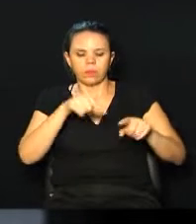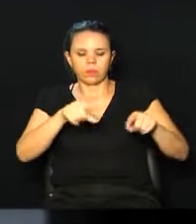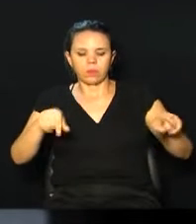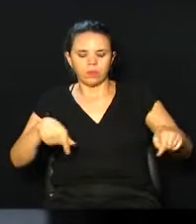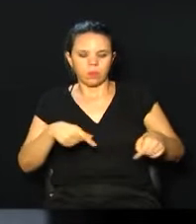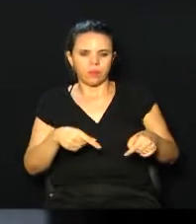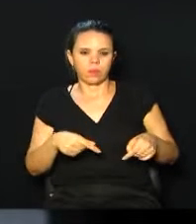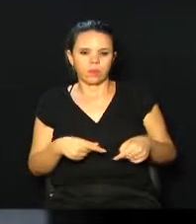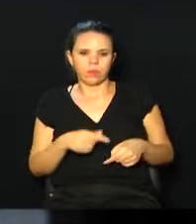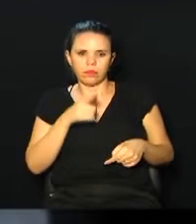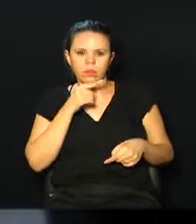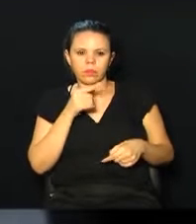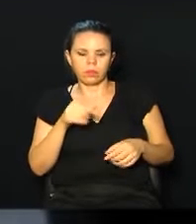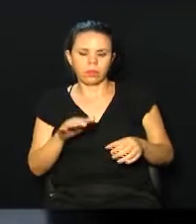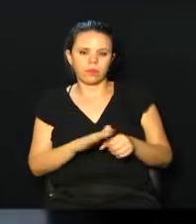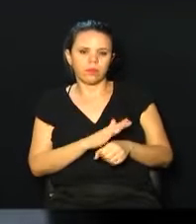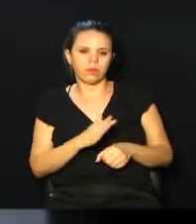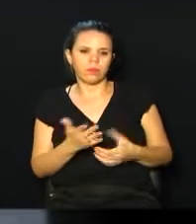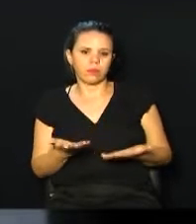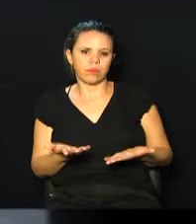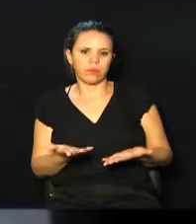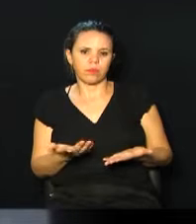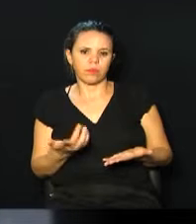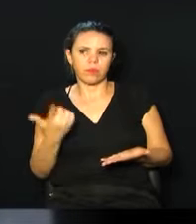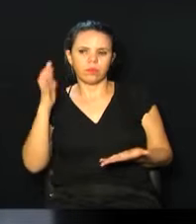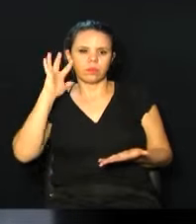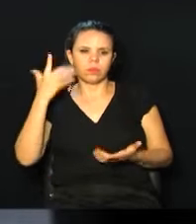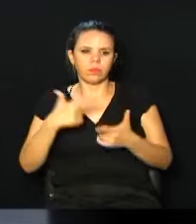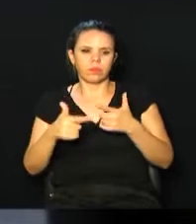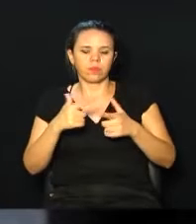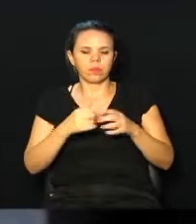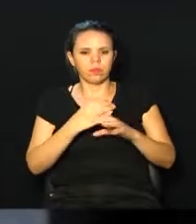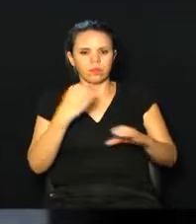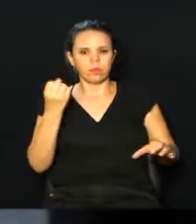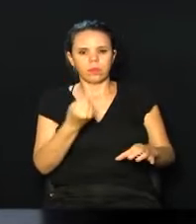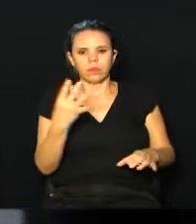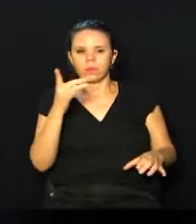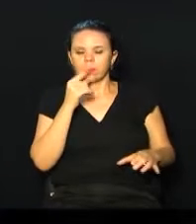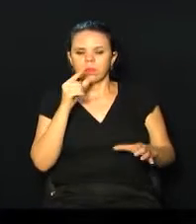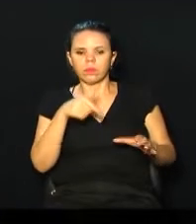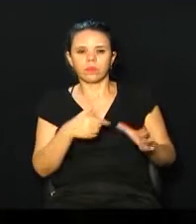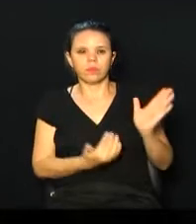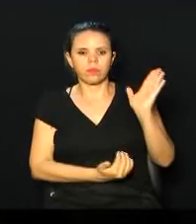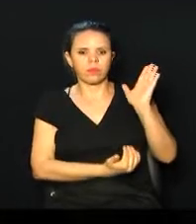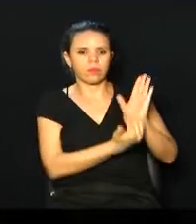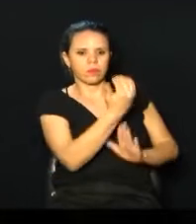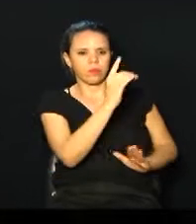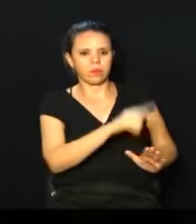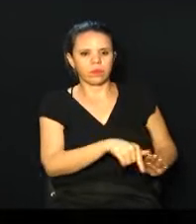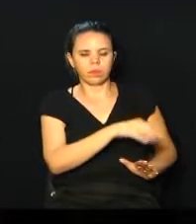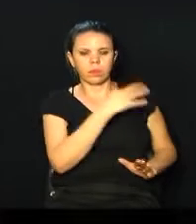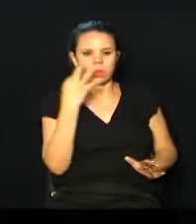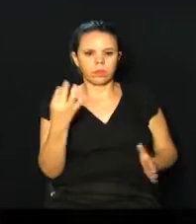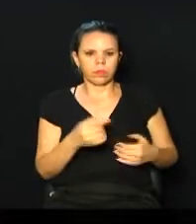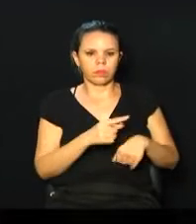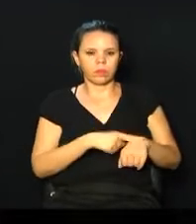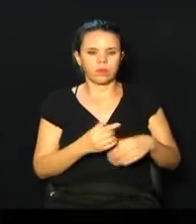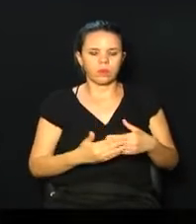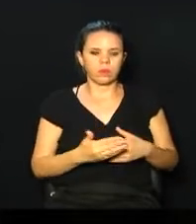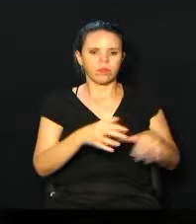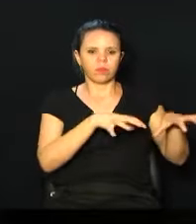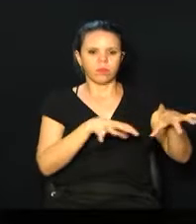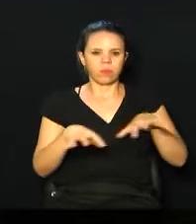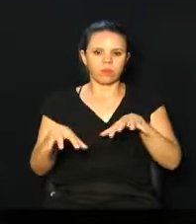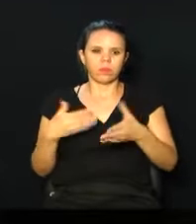piscinões, que é uma outra solução de engenharia para armazenar aquela quantidade de água excessiva, e a partir do momento que a chuva